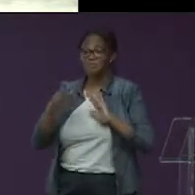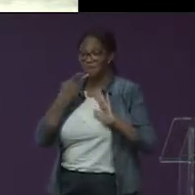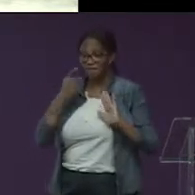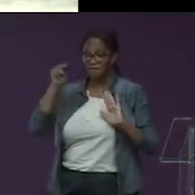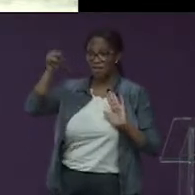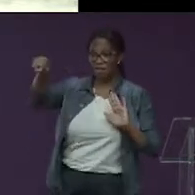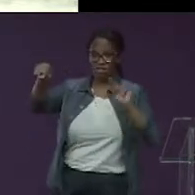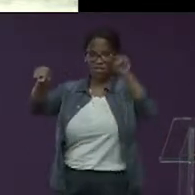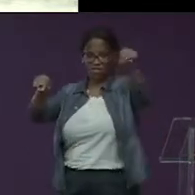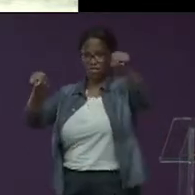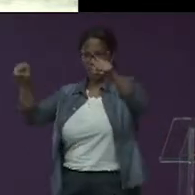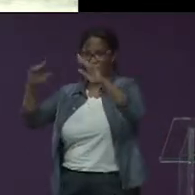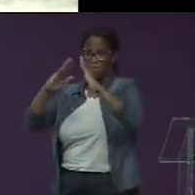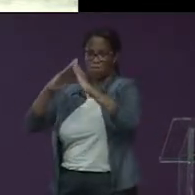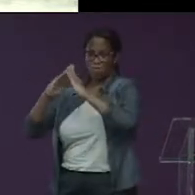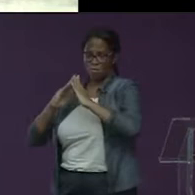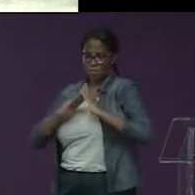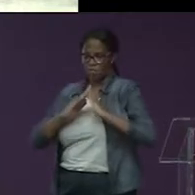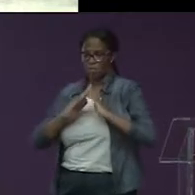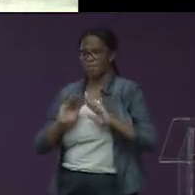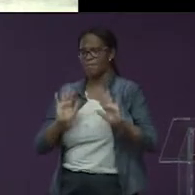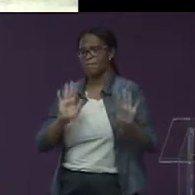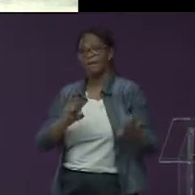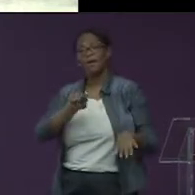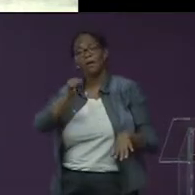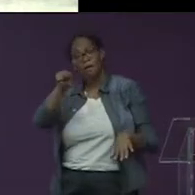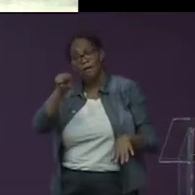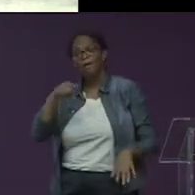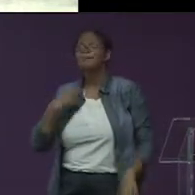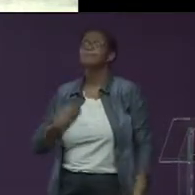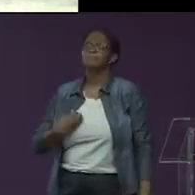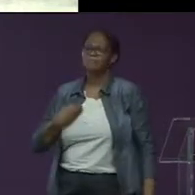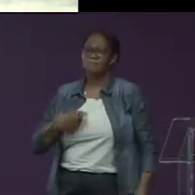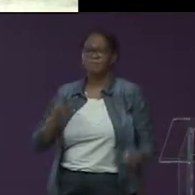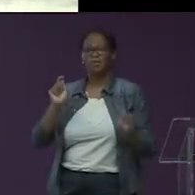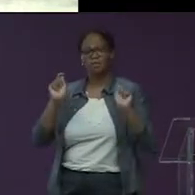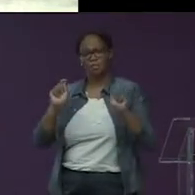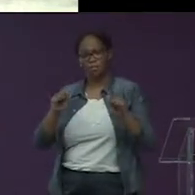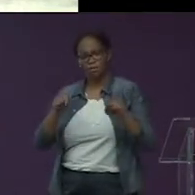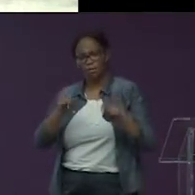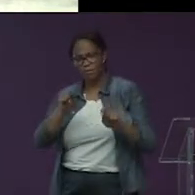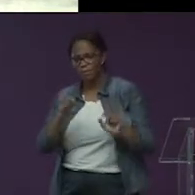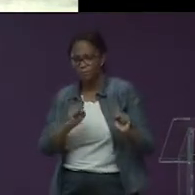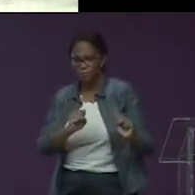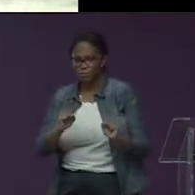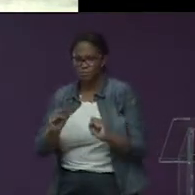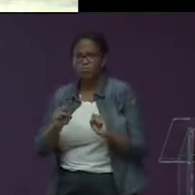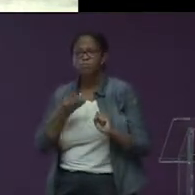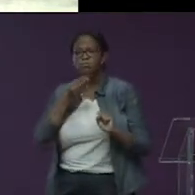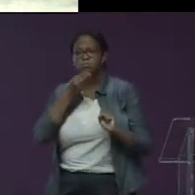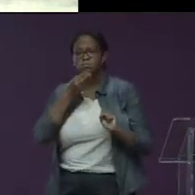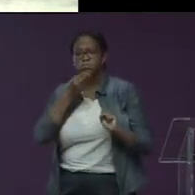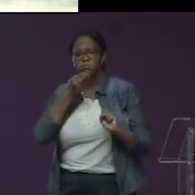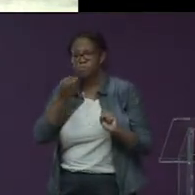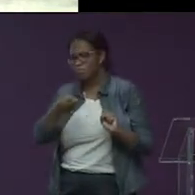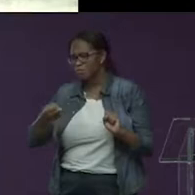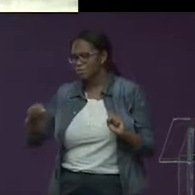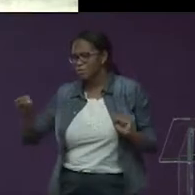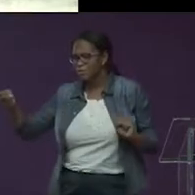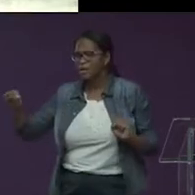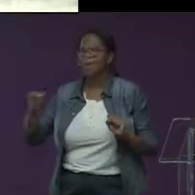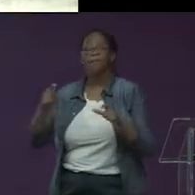dizer e apontar para os moradores que existe uma possibilidade, existe um lugar de